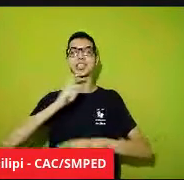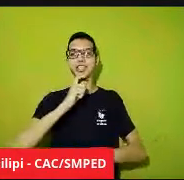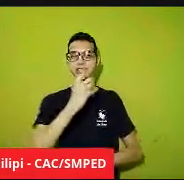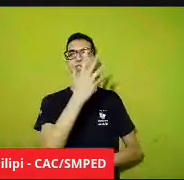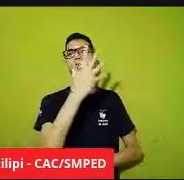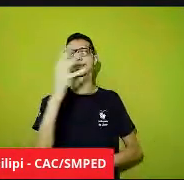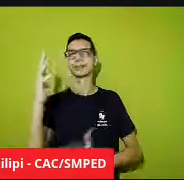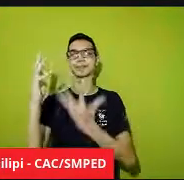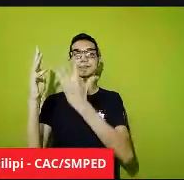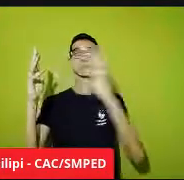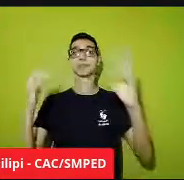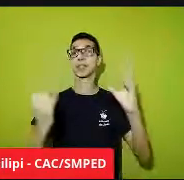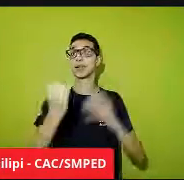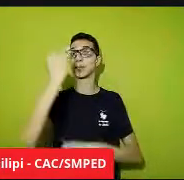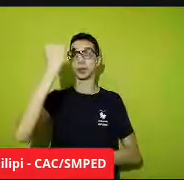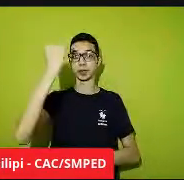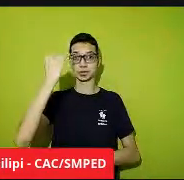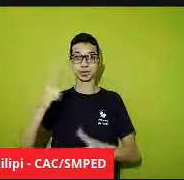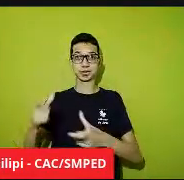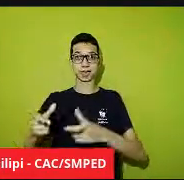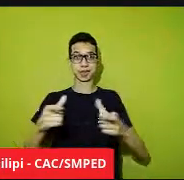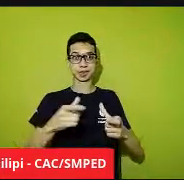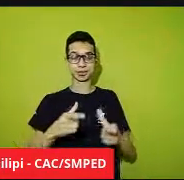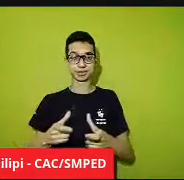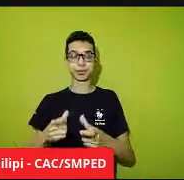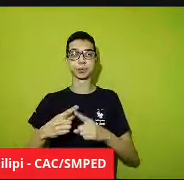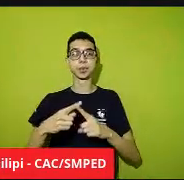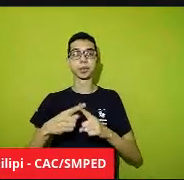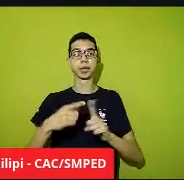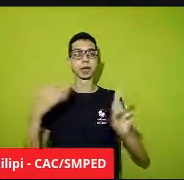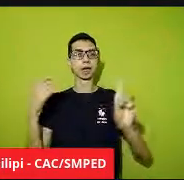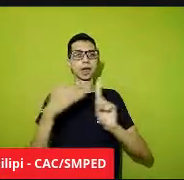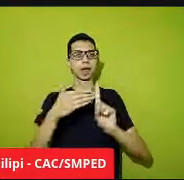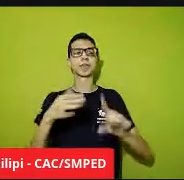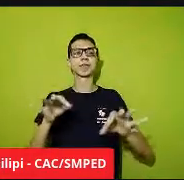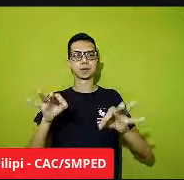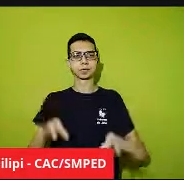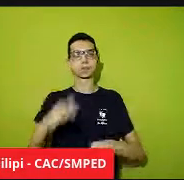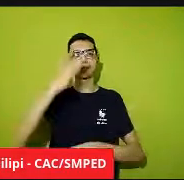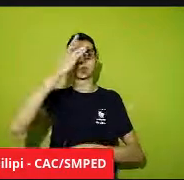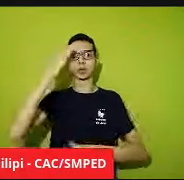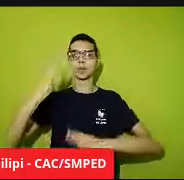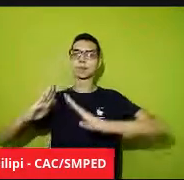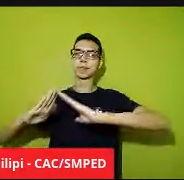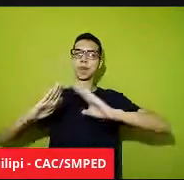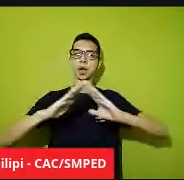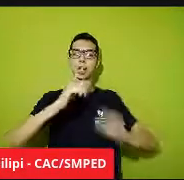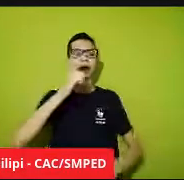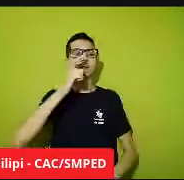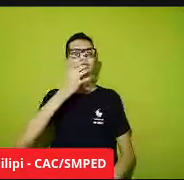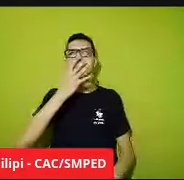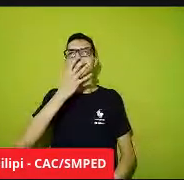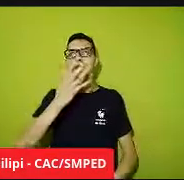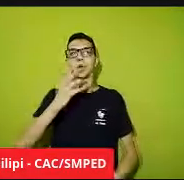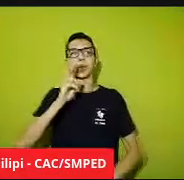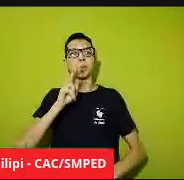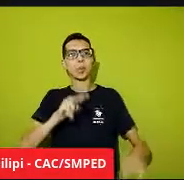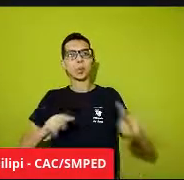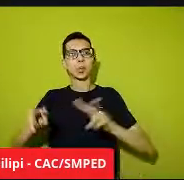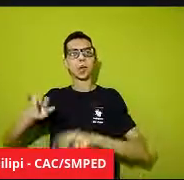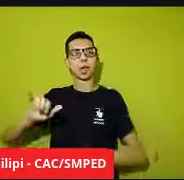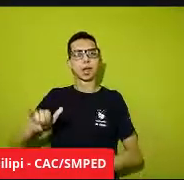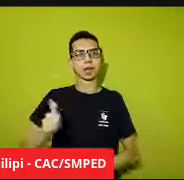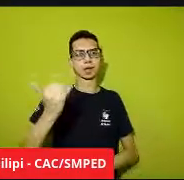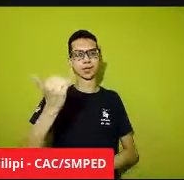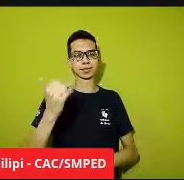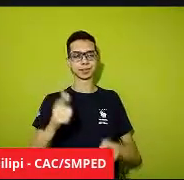que é uma coisa importante, né? Espaços que vão ser referenciados pelos moradores e, de alguma forma, traz